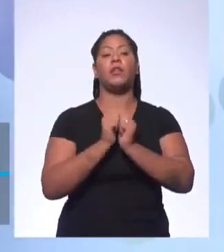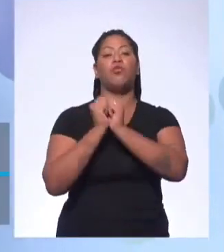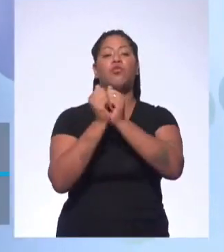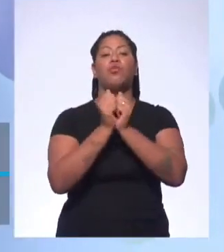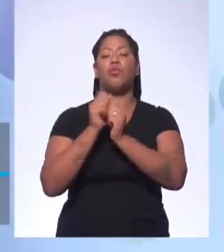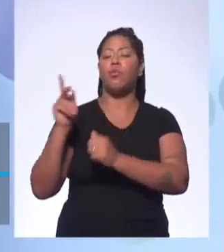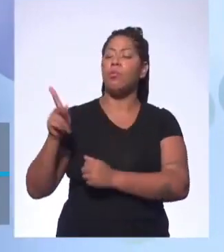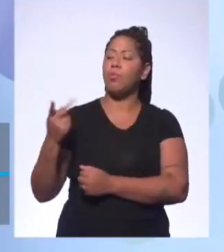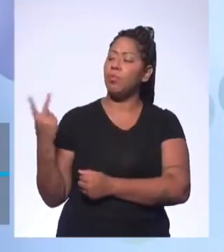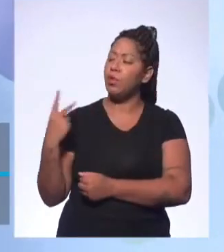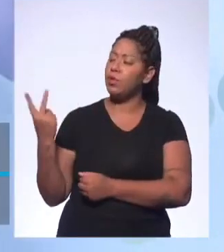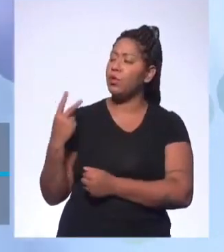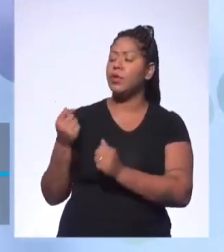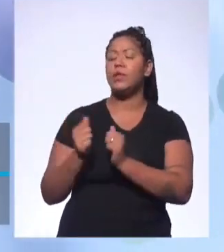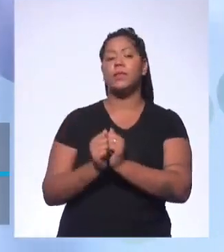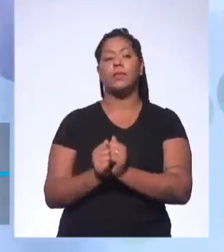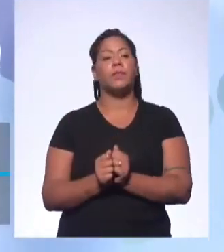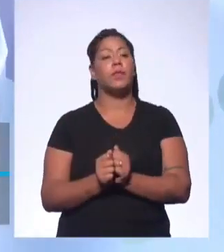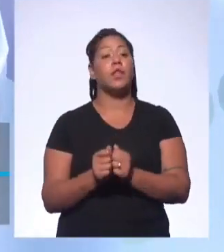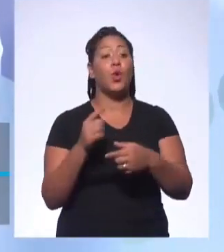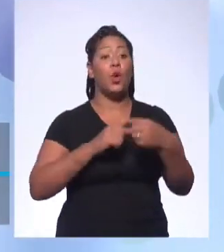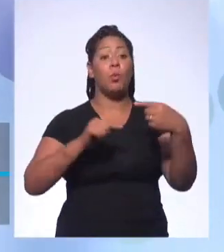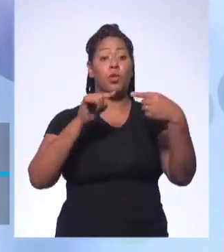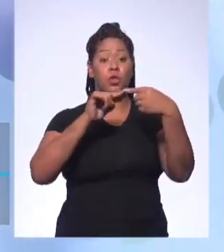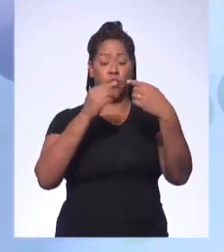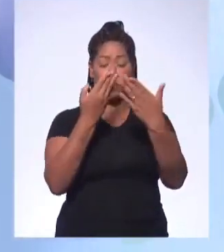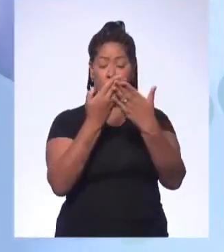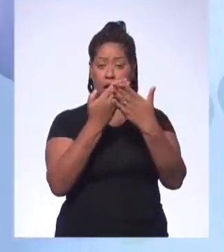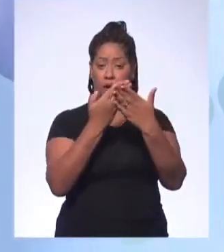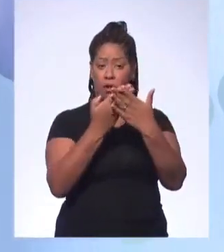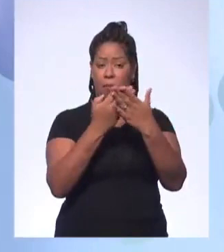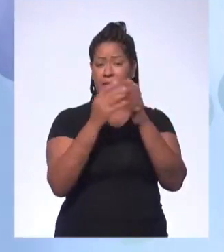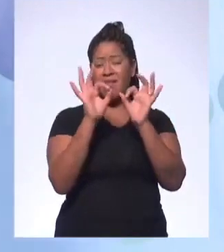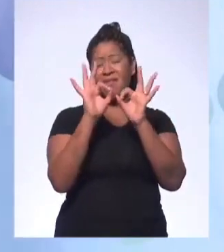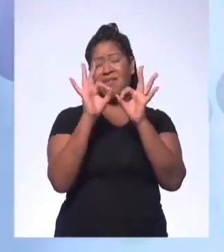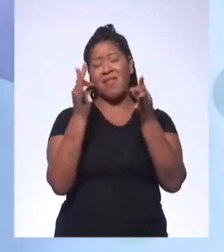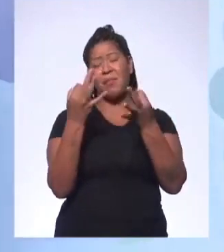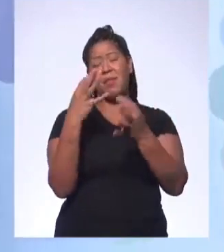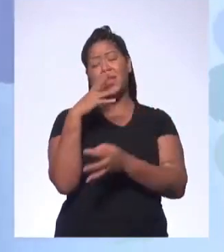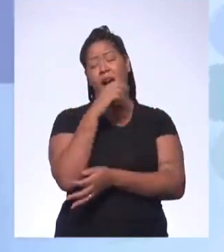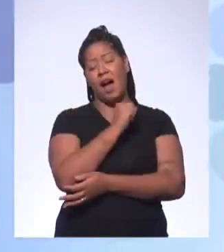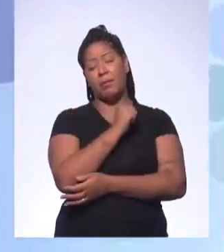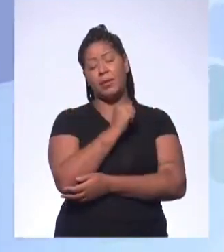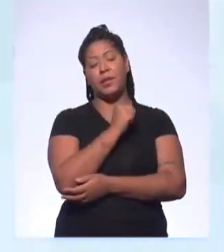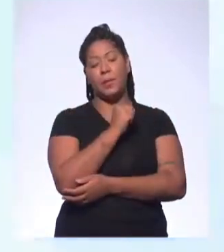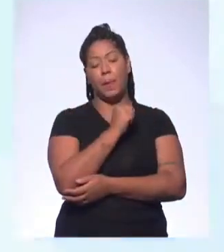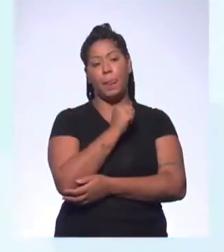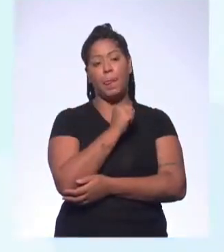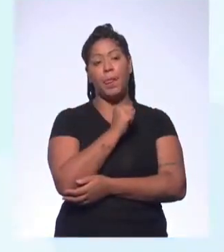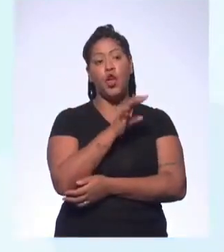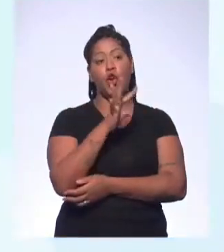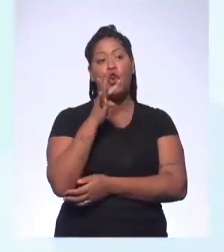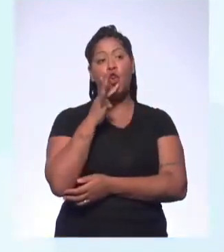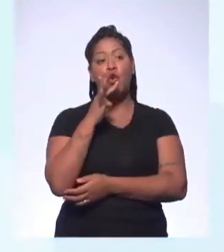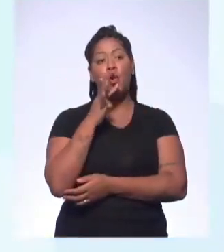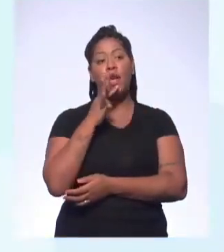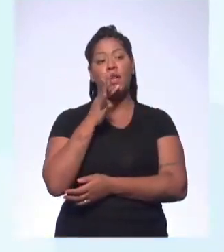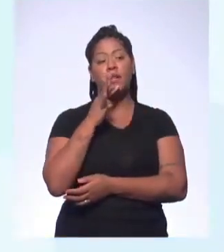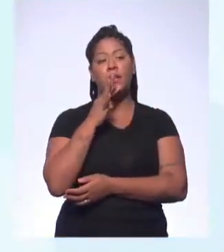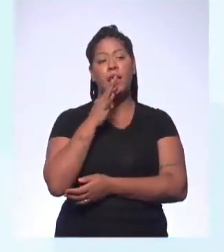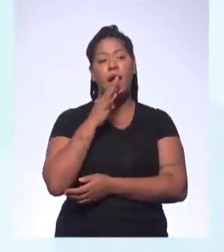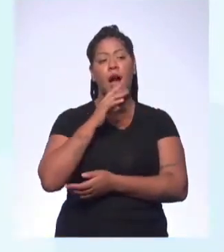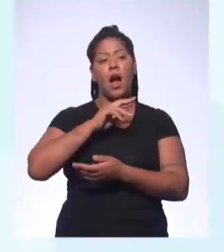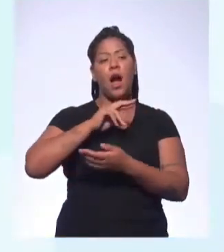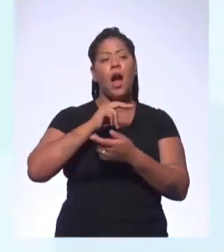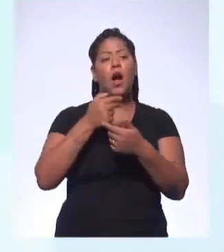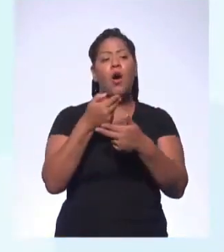Magno. Bom, e o objetivo da aula, um objetivo bem simples, bem rápido, né, conhecer algumas ISTs,